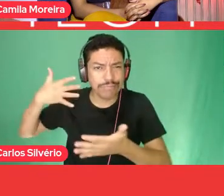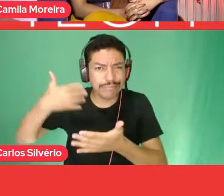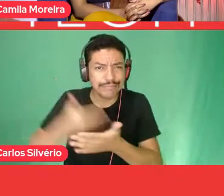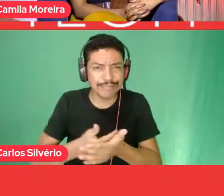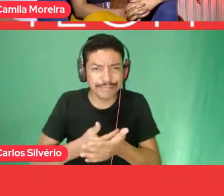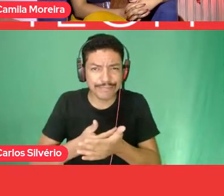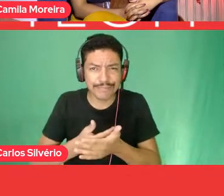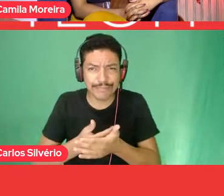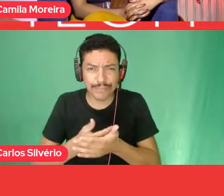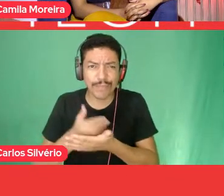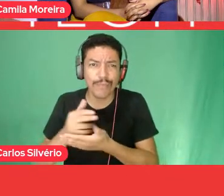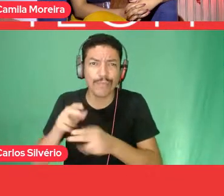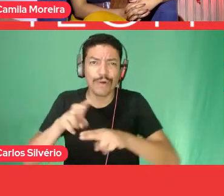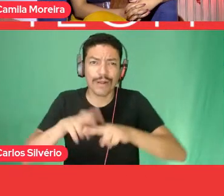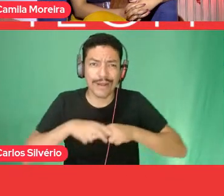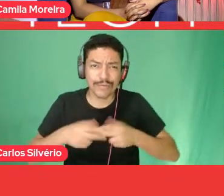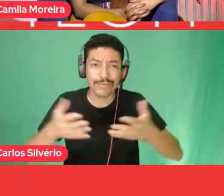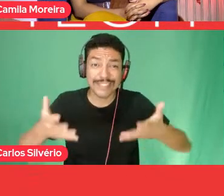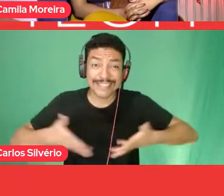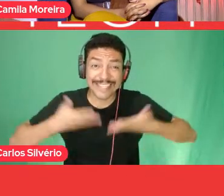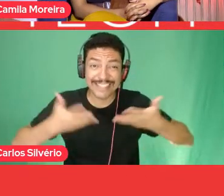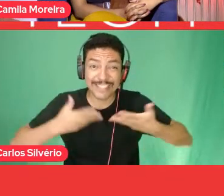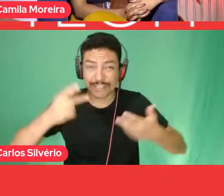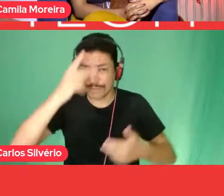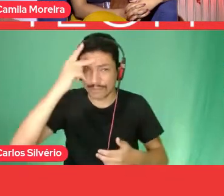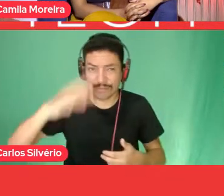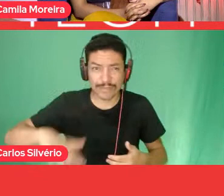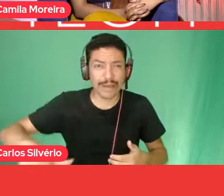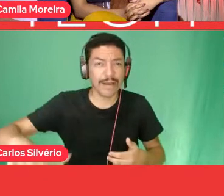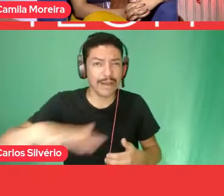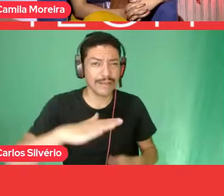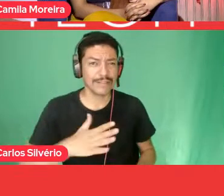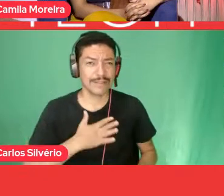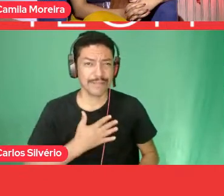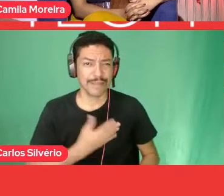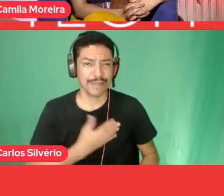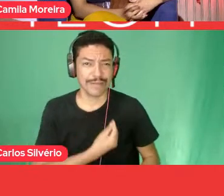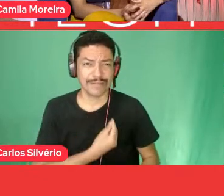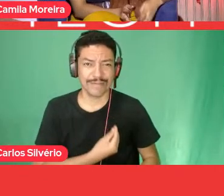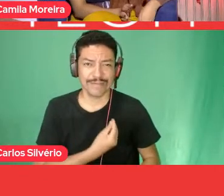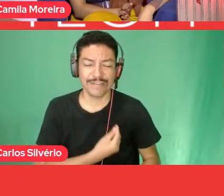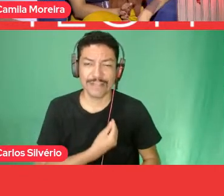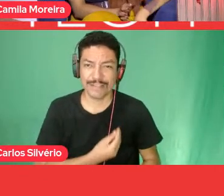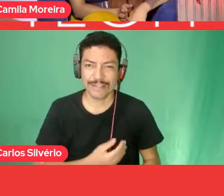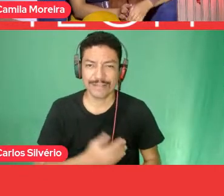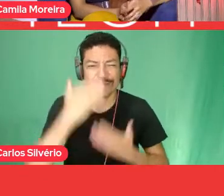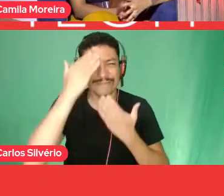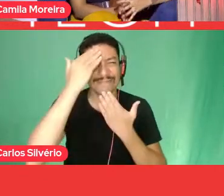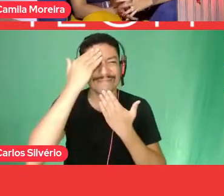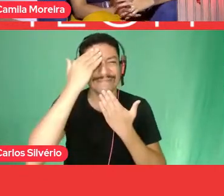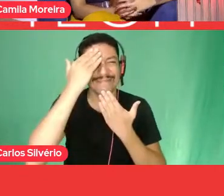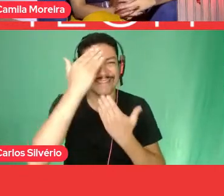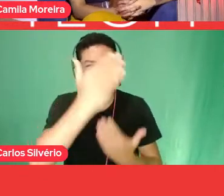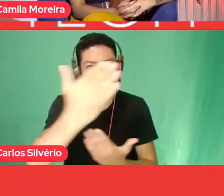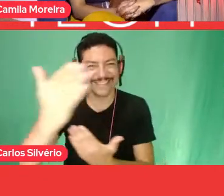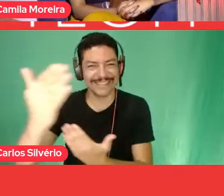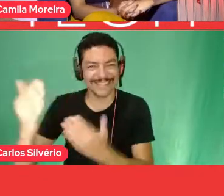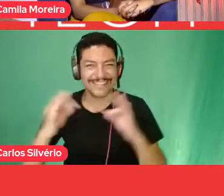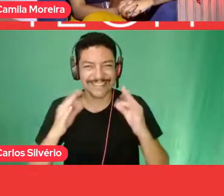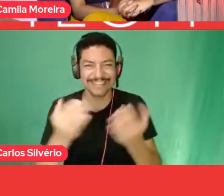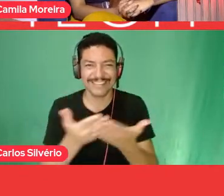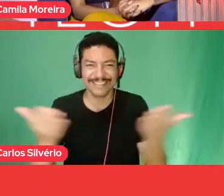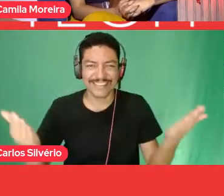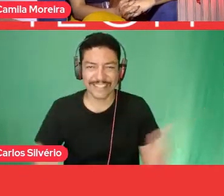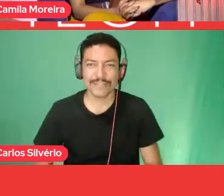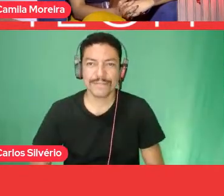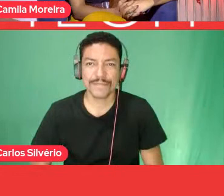esse incentivo que eu recebi dessas pessoas ao longo da minha vida. Então, muito obrigada a todos e todas. Márcia,